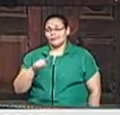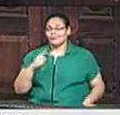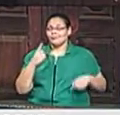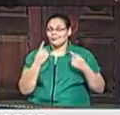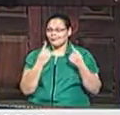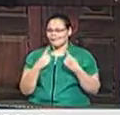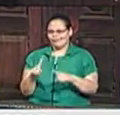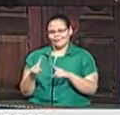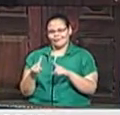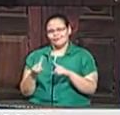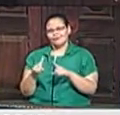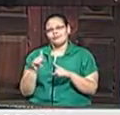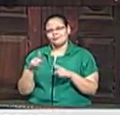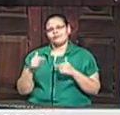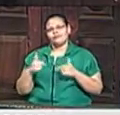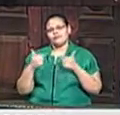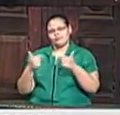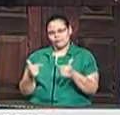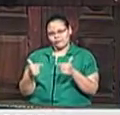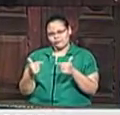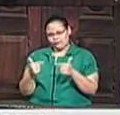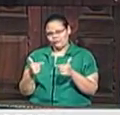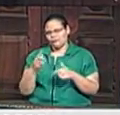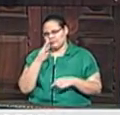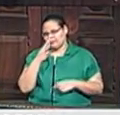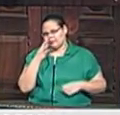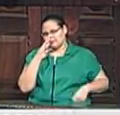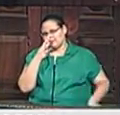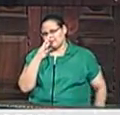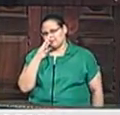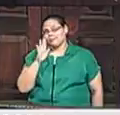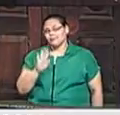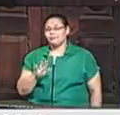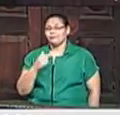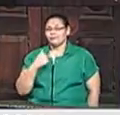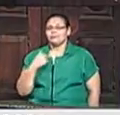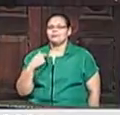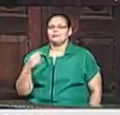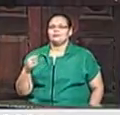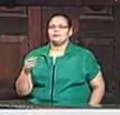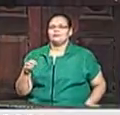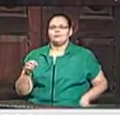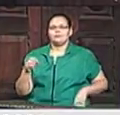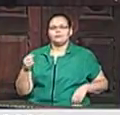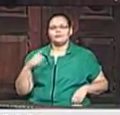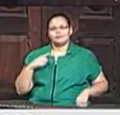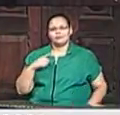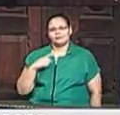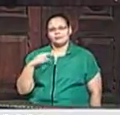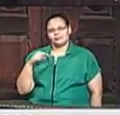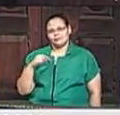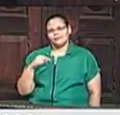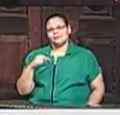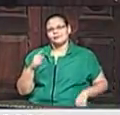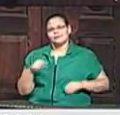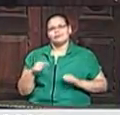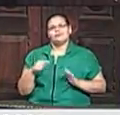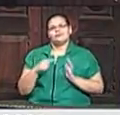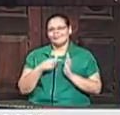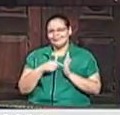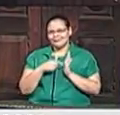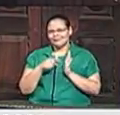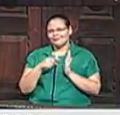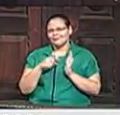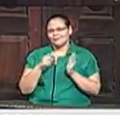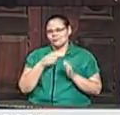contrária a esta iniciativa em apreciação. Mas eu trago aqui uma